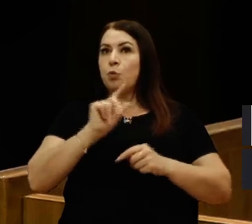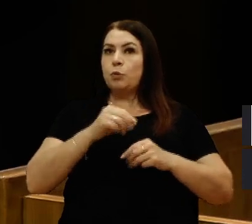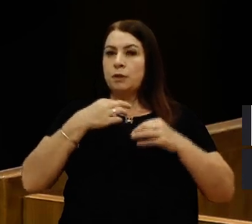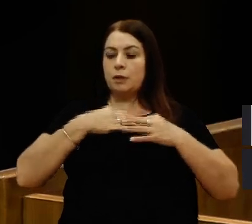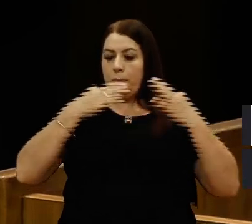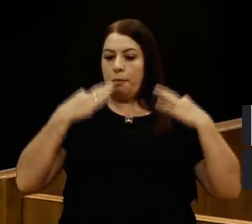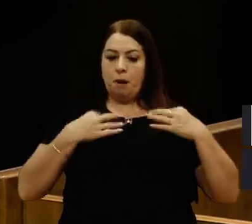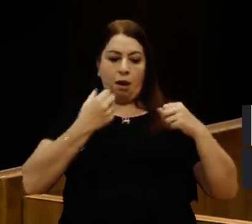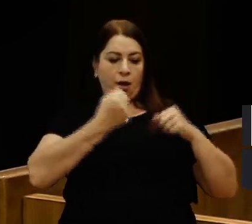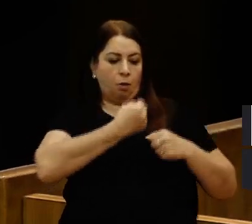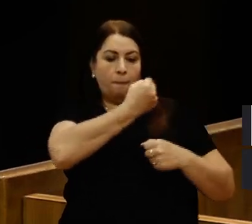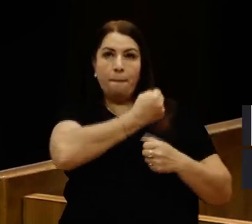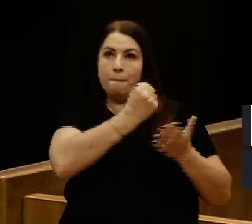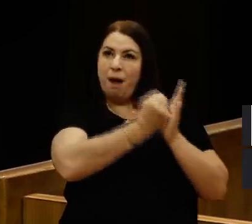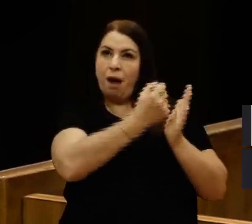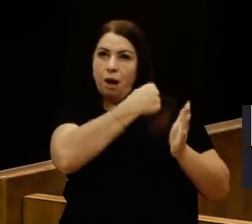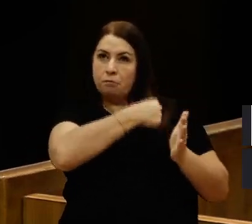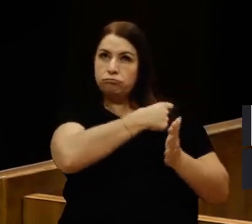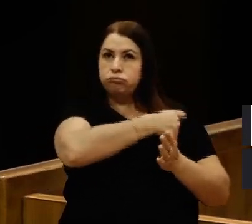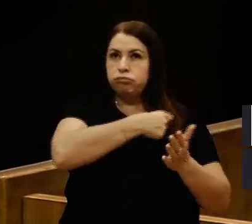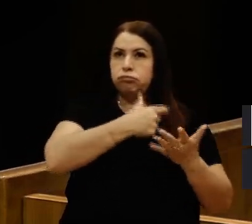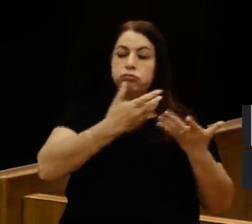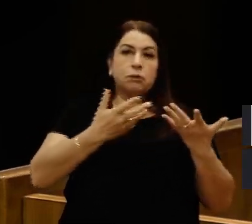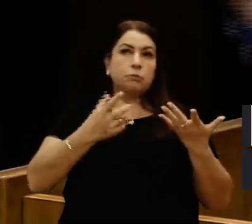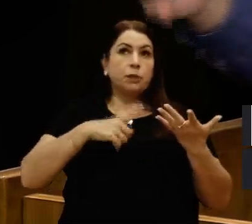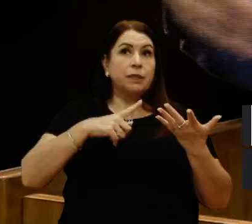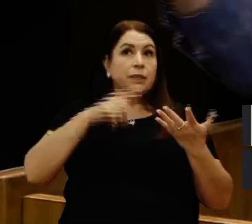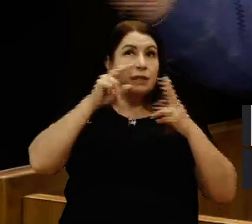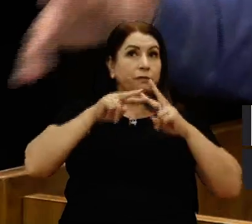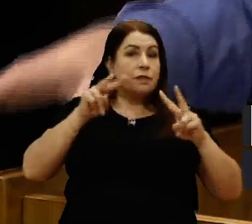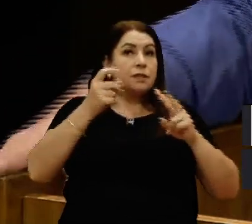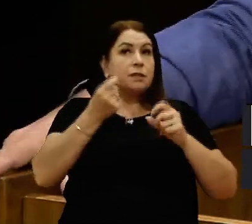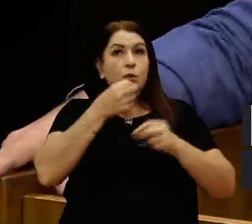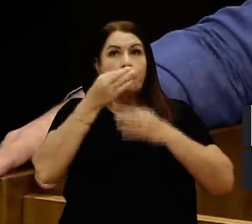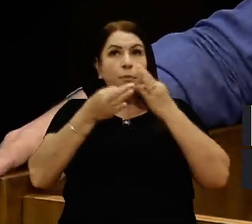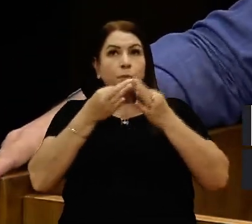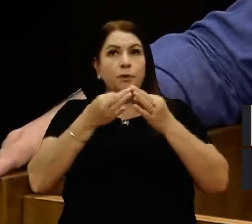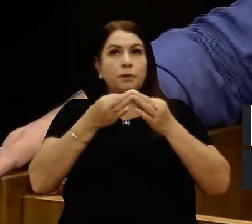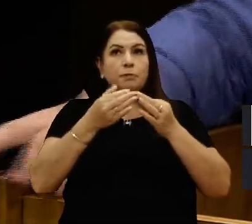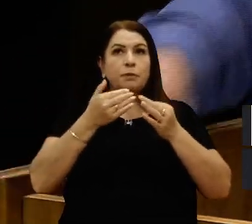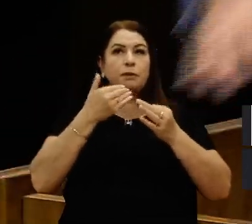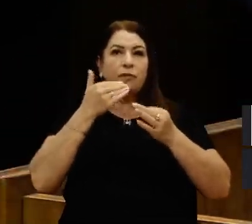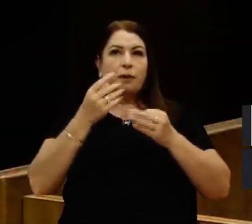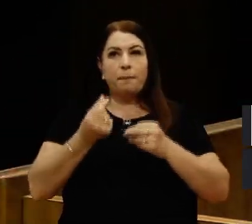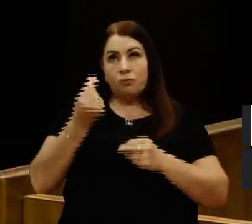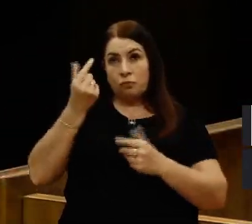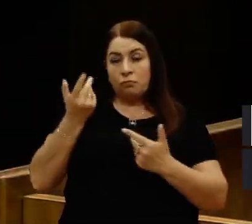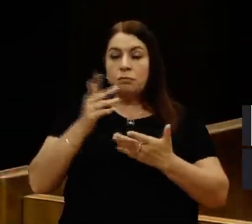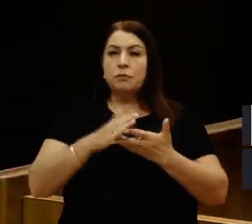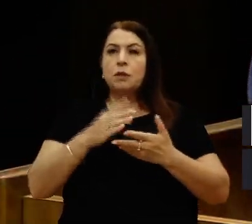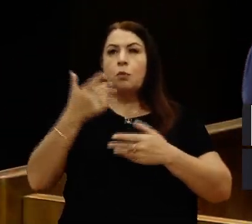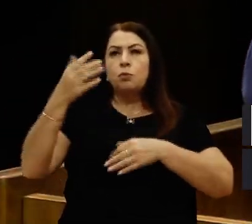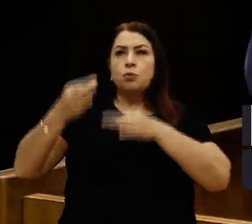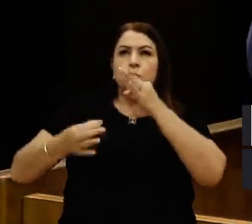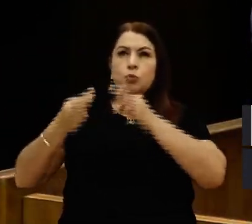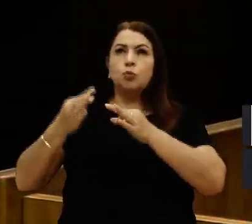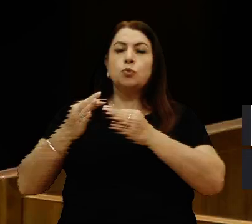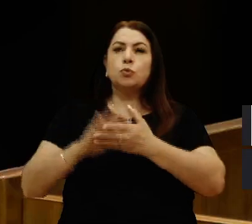de marca ou porque tenham, né, na visão de uma condição favorecida. Então, eu acho que é